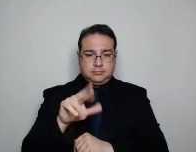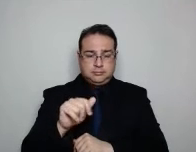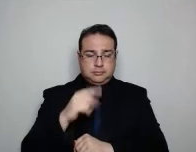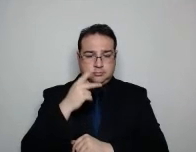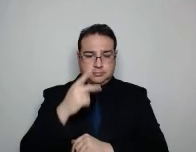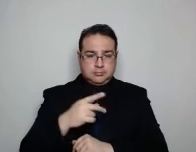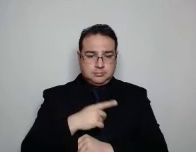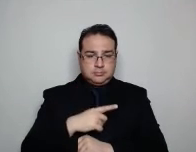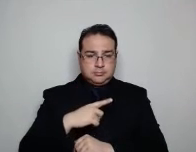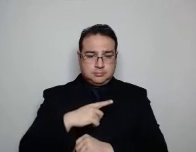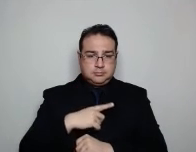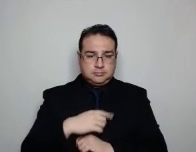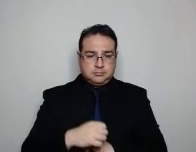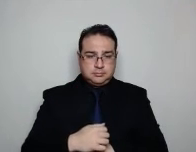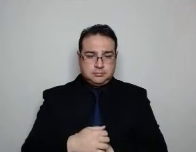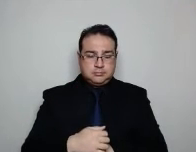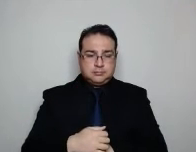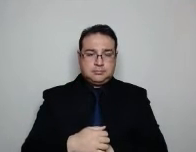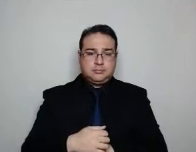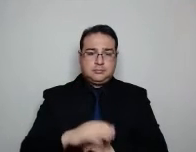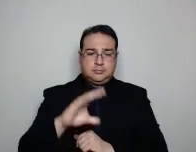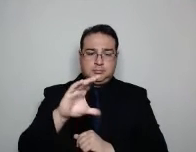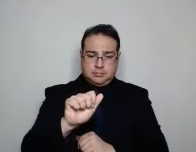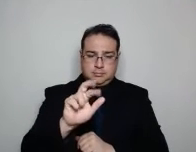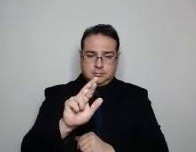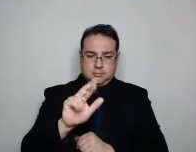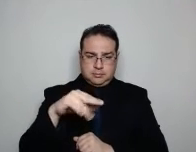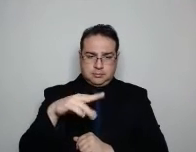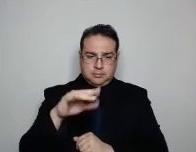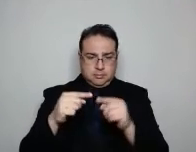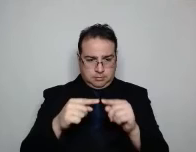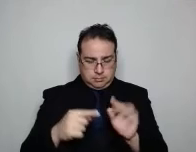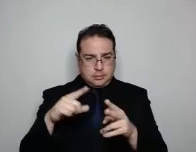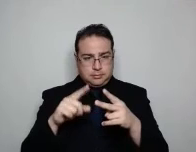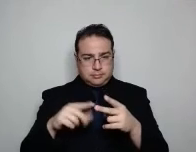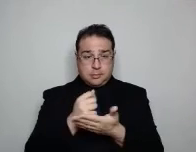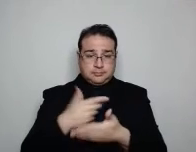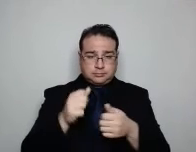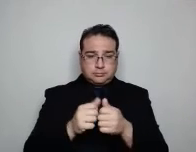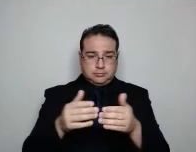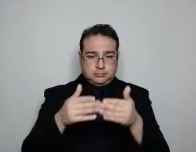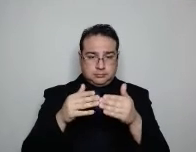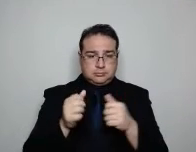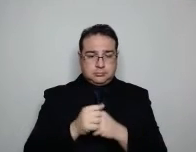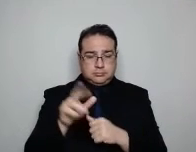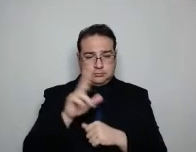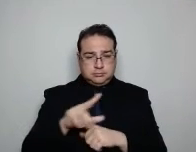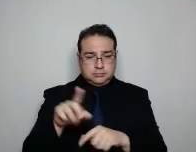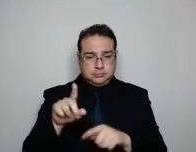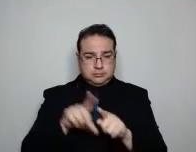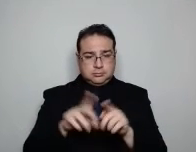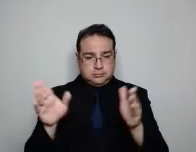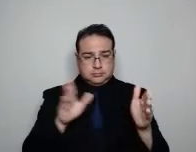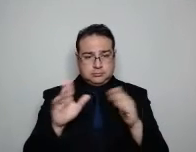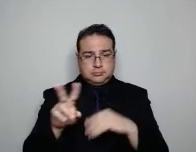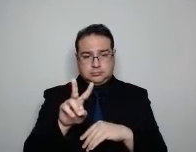requereu dois fármacos, dois medicamentos como tratamento, sendo utilizados no período a cada 21